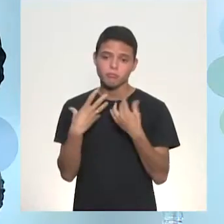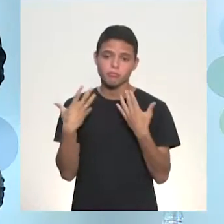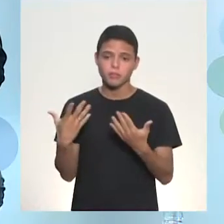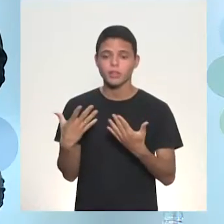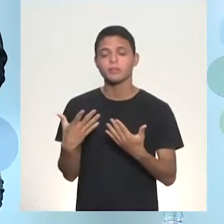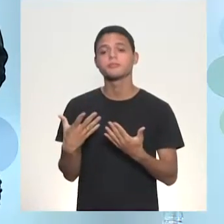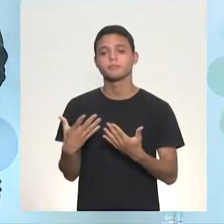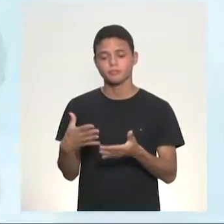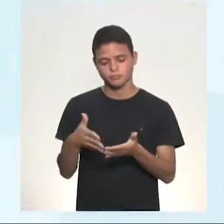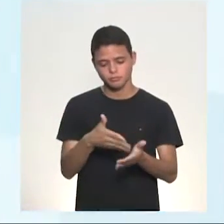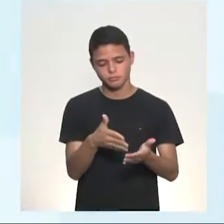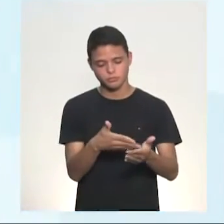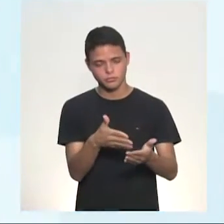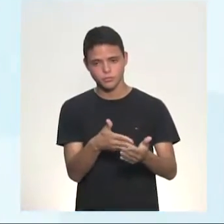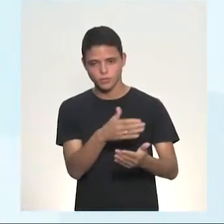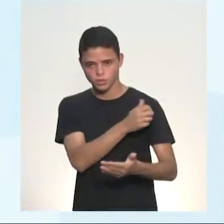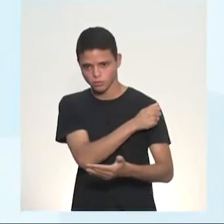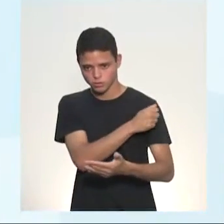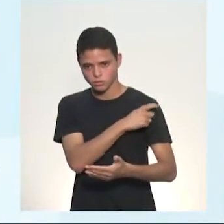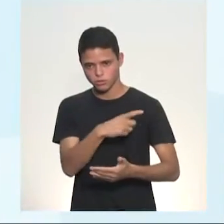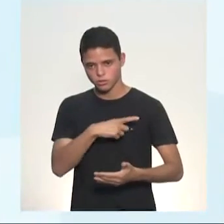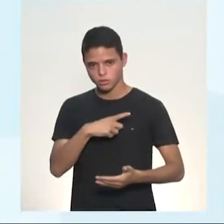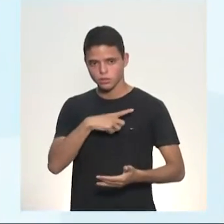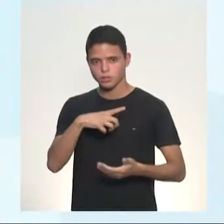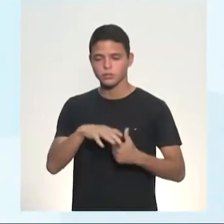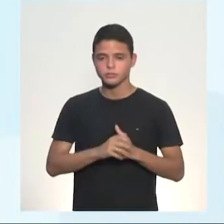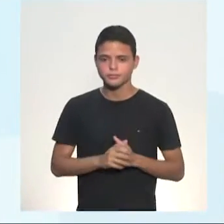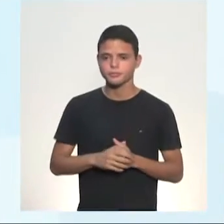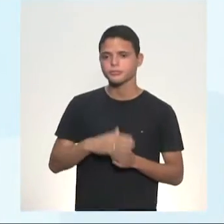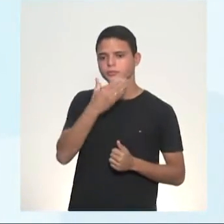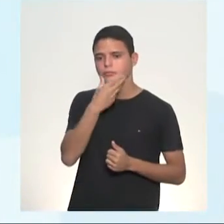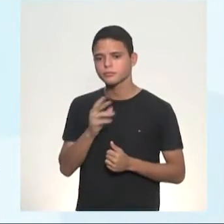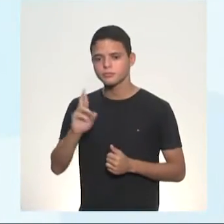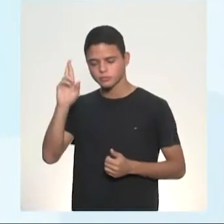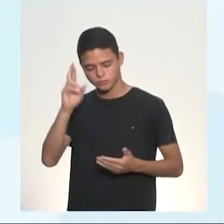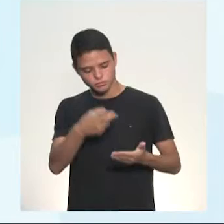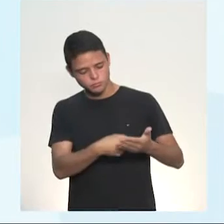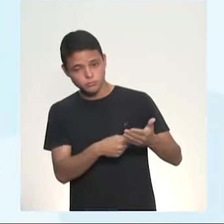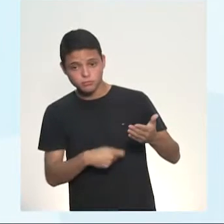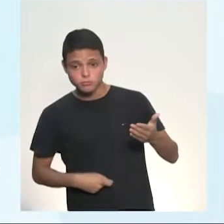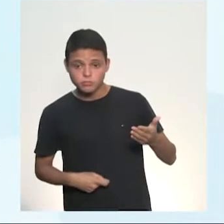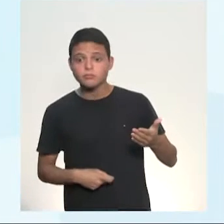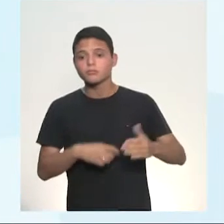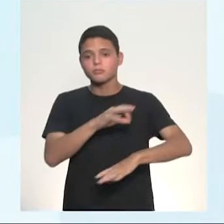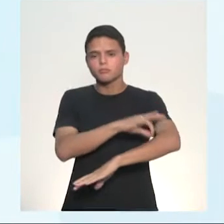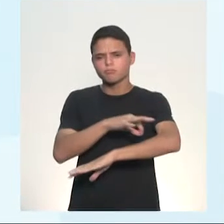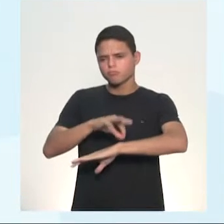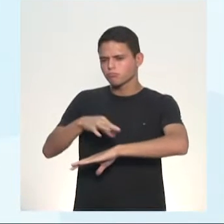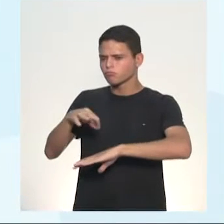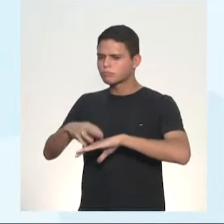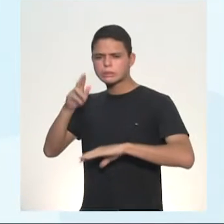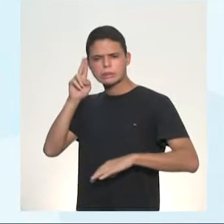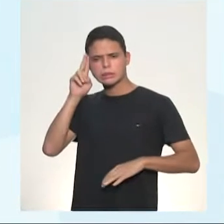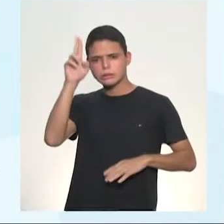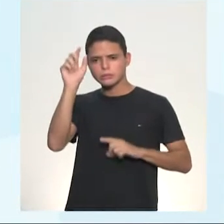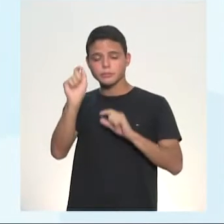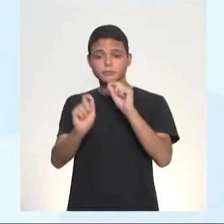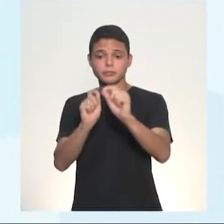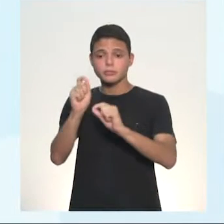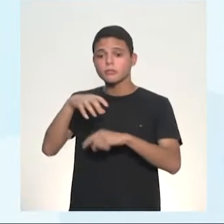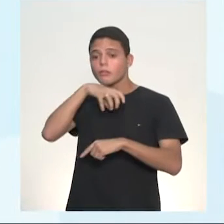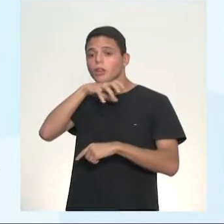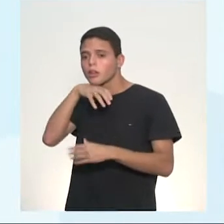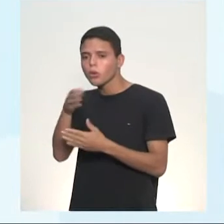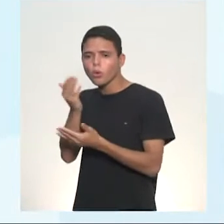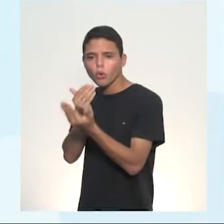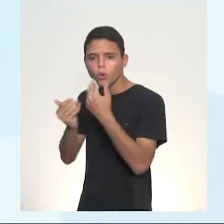apostila criou pra gente aqui, ó. De acordo com o autor, os cupins são uma espécie-chave, pois servem de alimento para muitos organismos, como vocês passaram aí. Seus